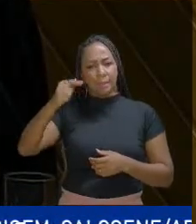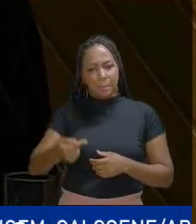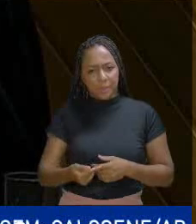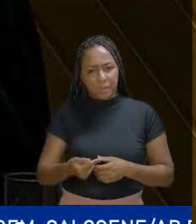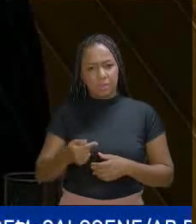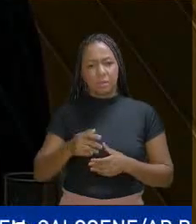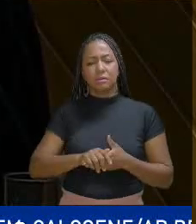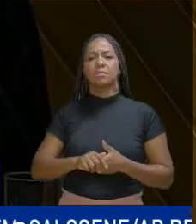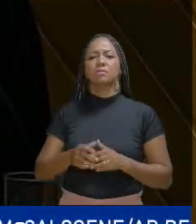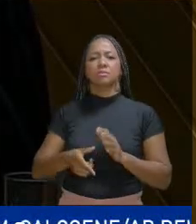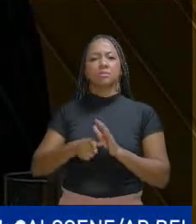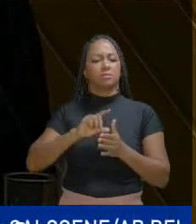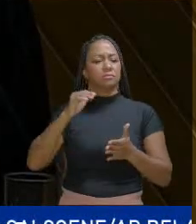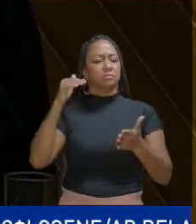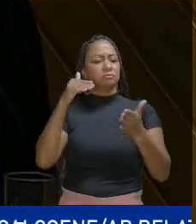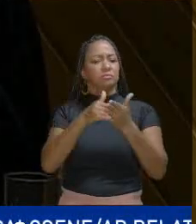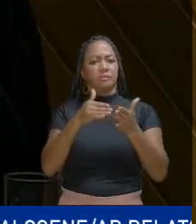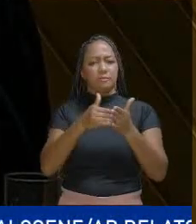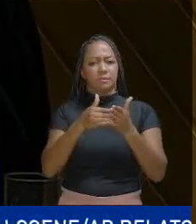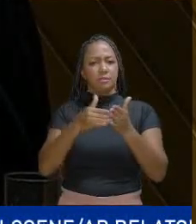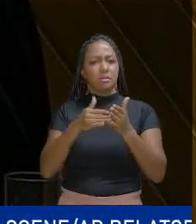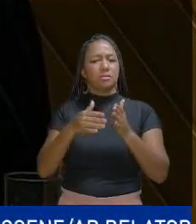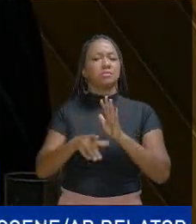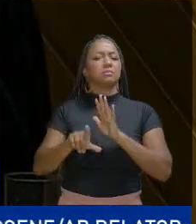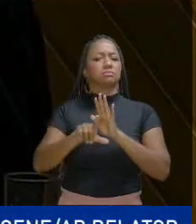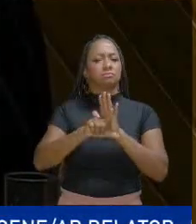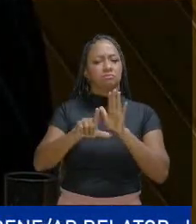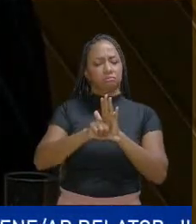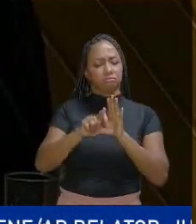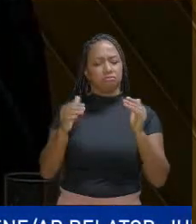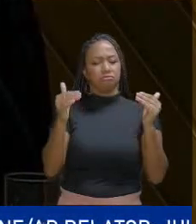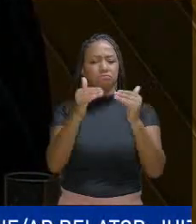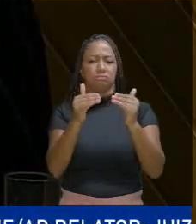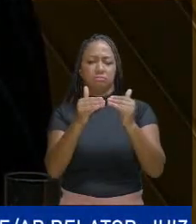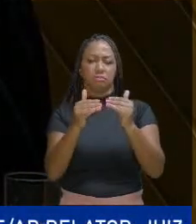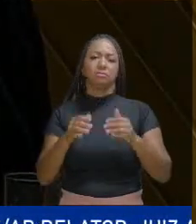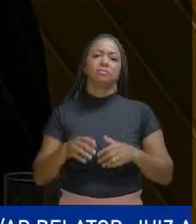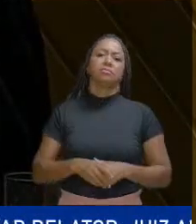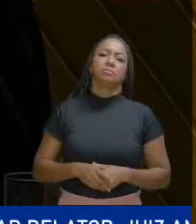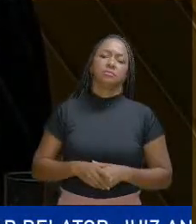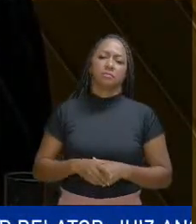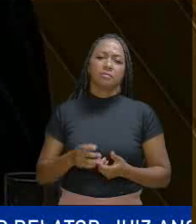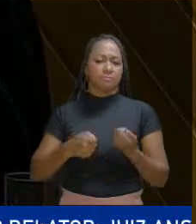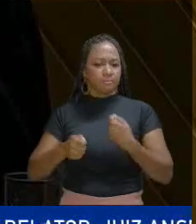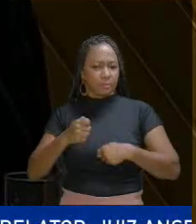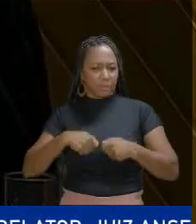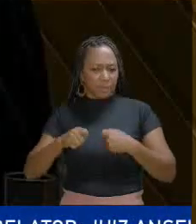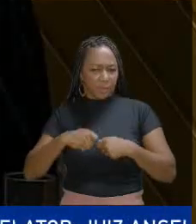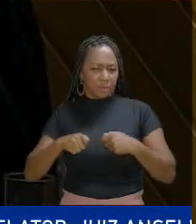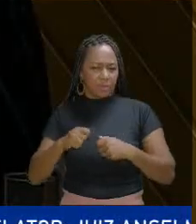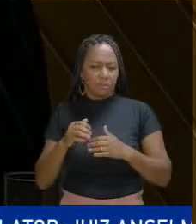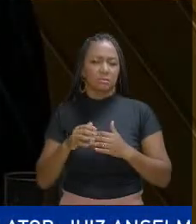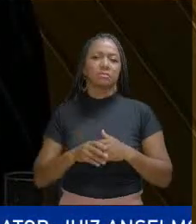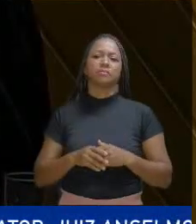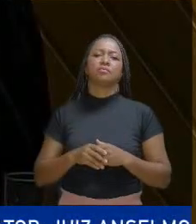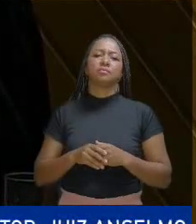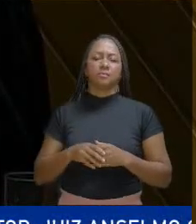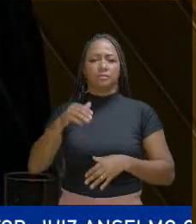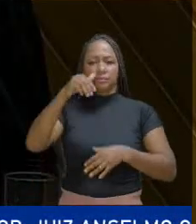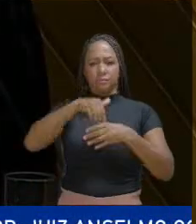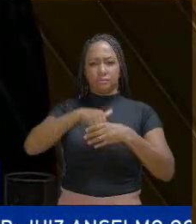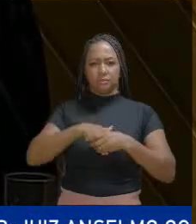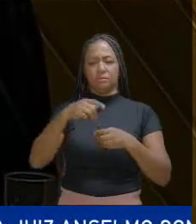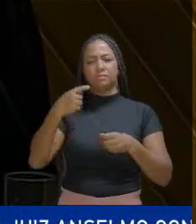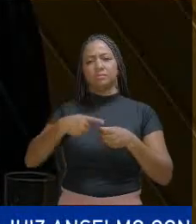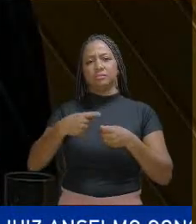foi antieconômica, violando os princípios da moralidade e economicidade, por ser desproporcional ao eleitorado